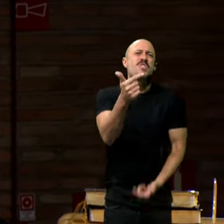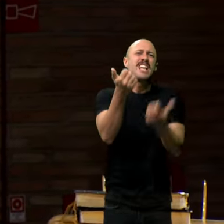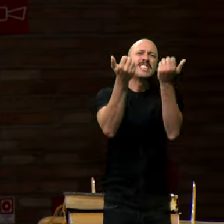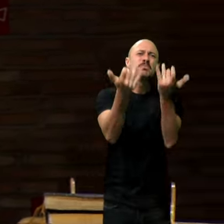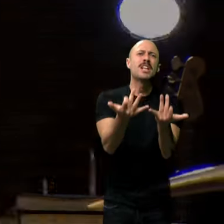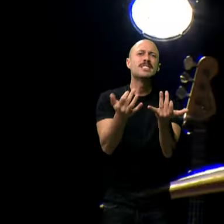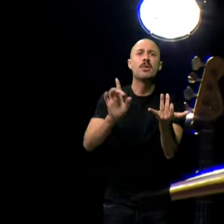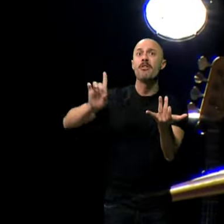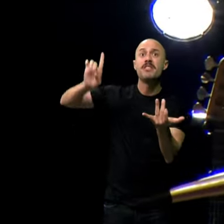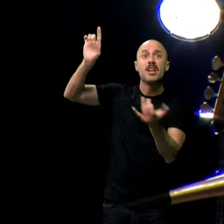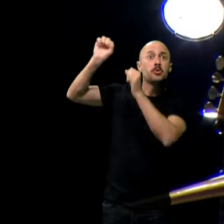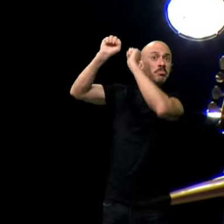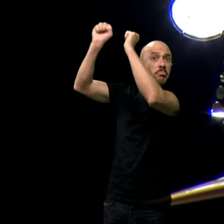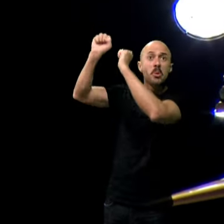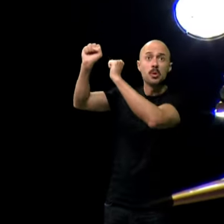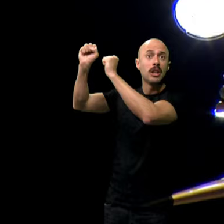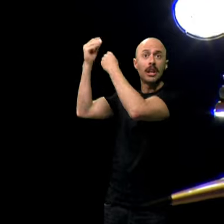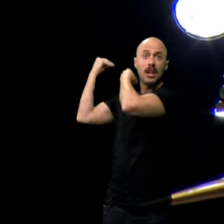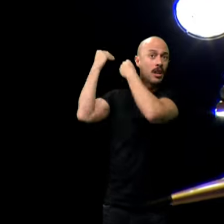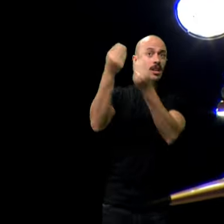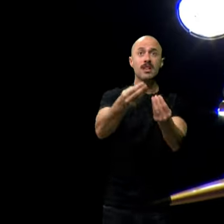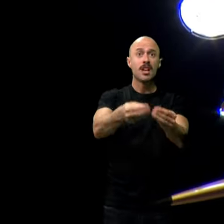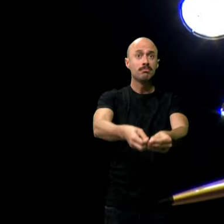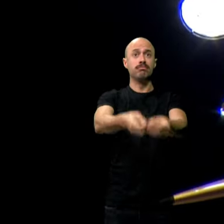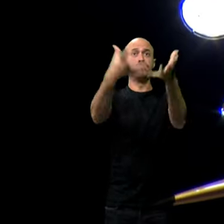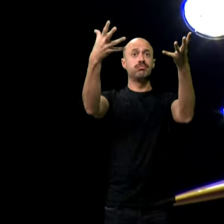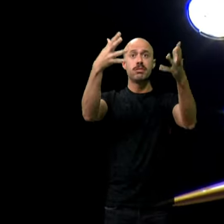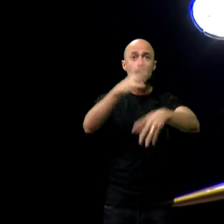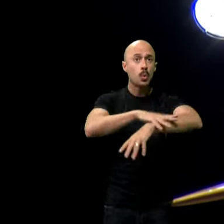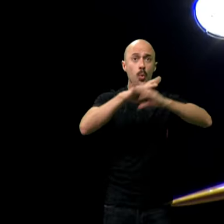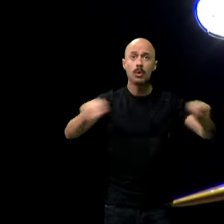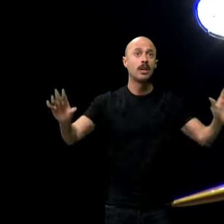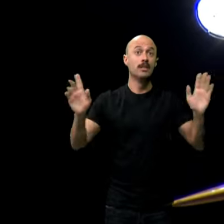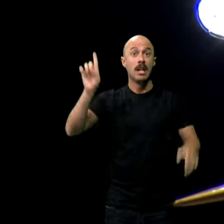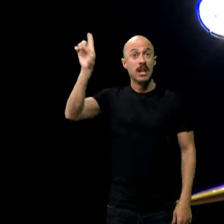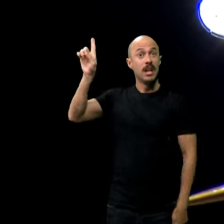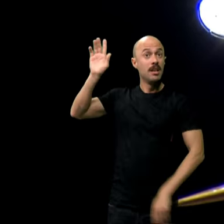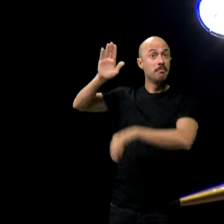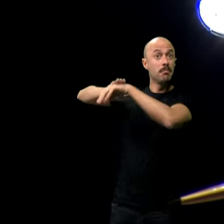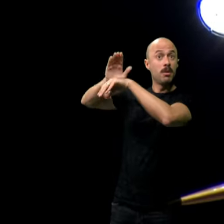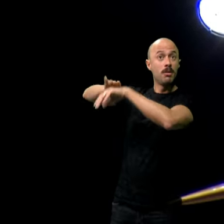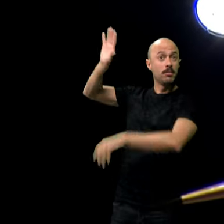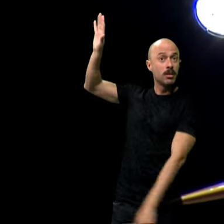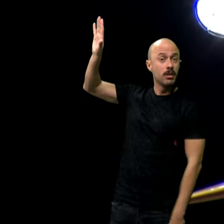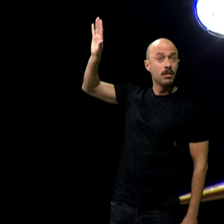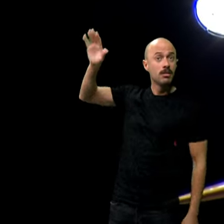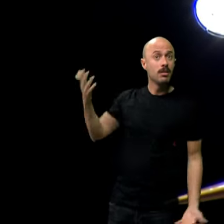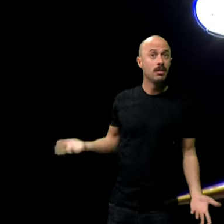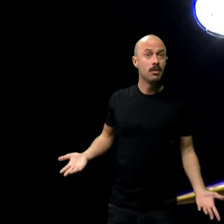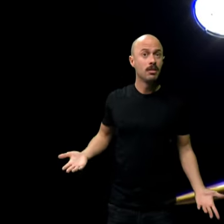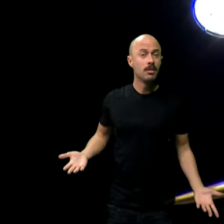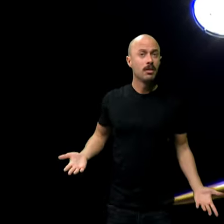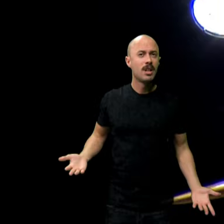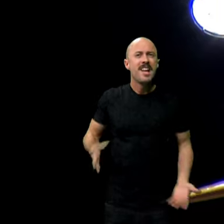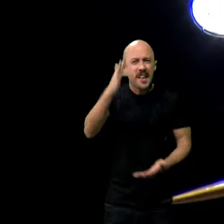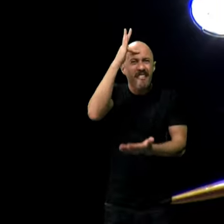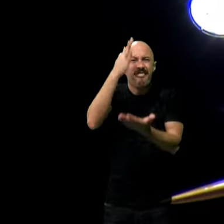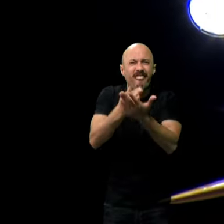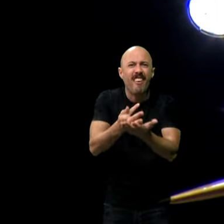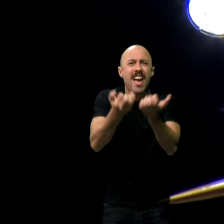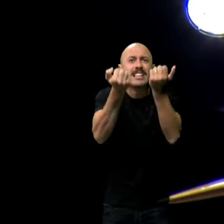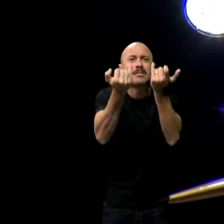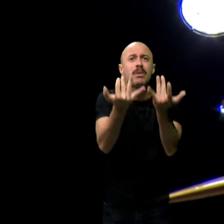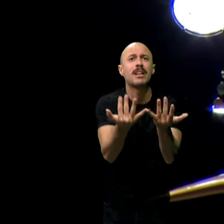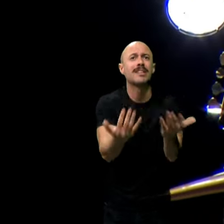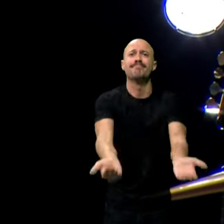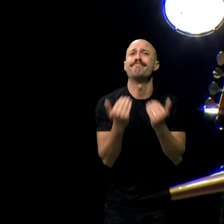Está entendendo ou não? Assim é a fé. Você não explica a fé, você a demonstra. Aleluia. E o espírito de demonstração está